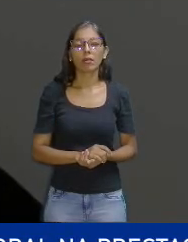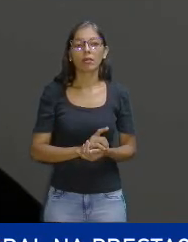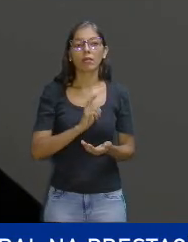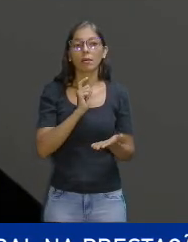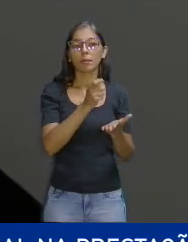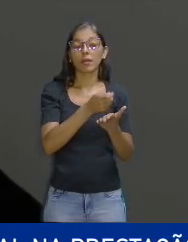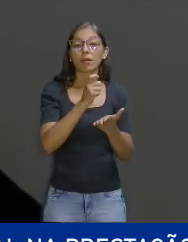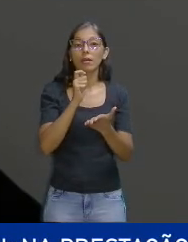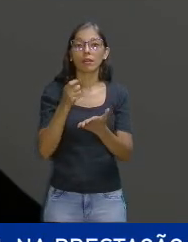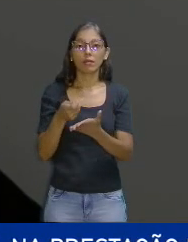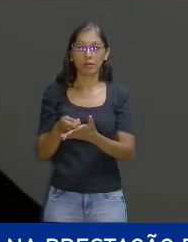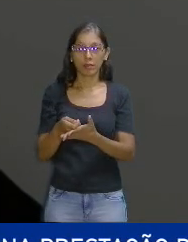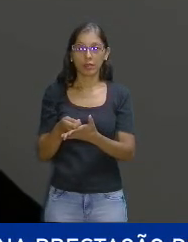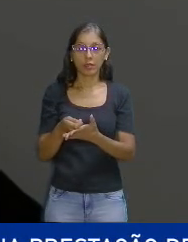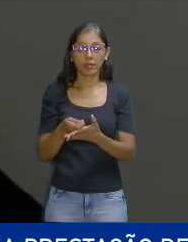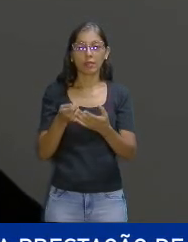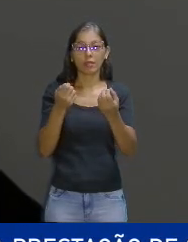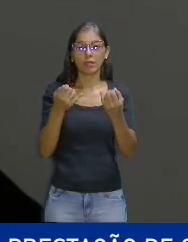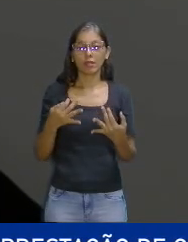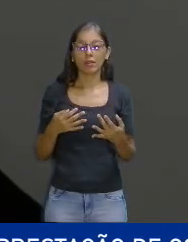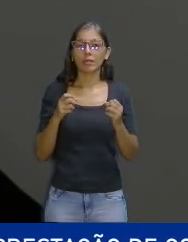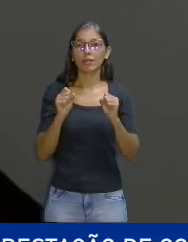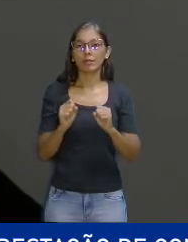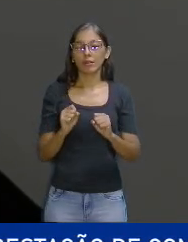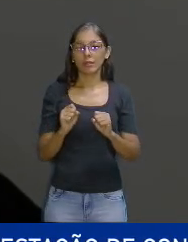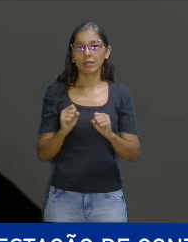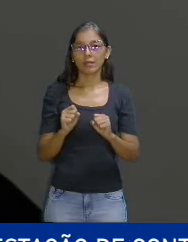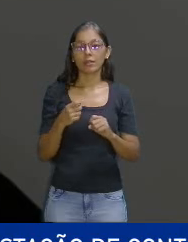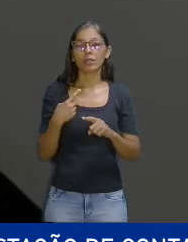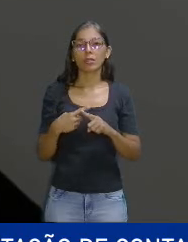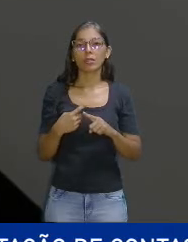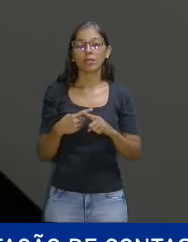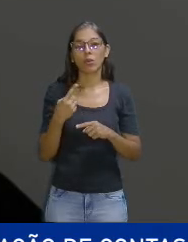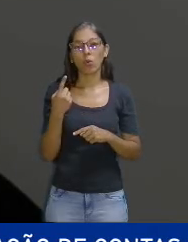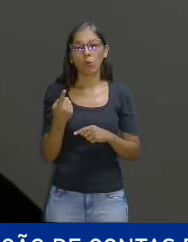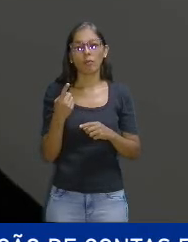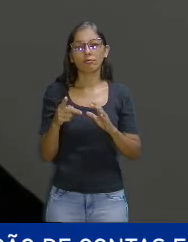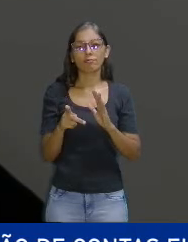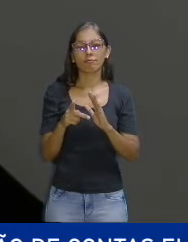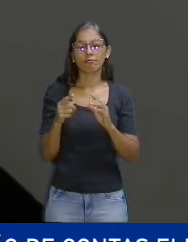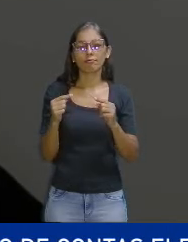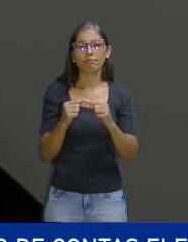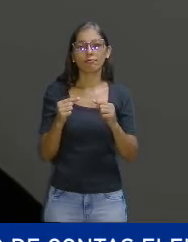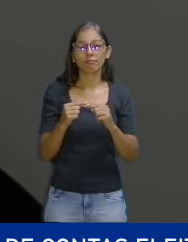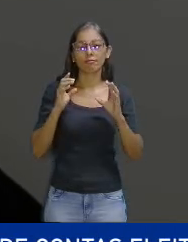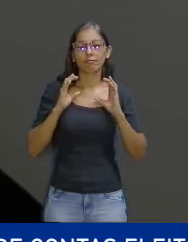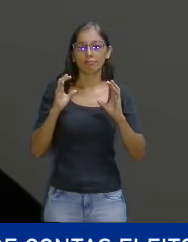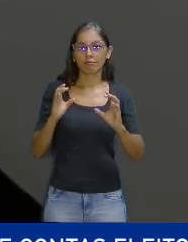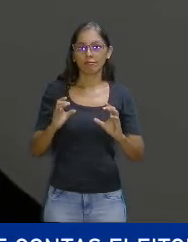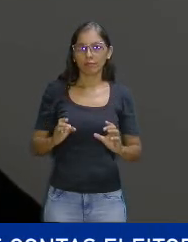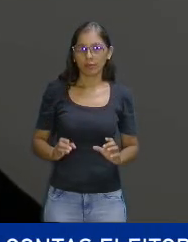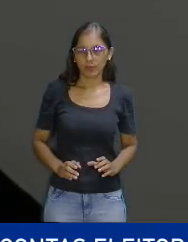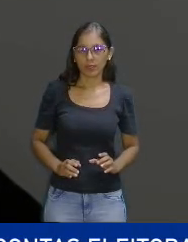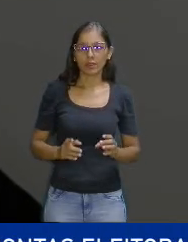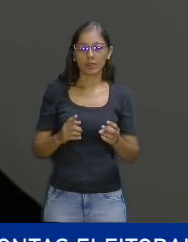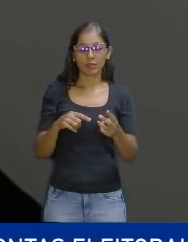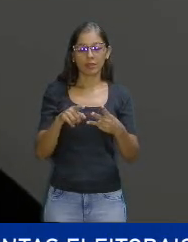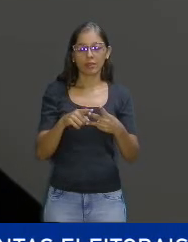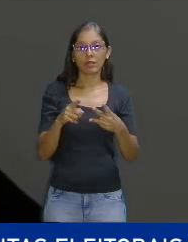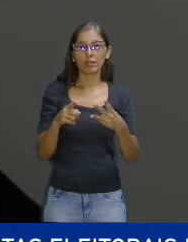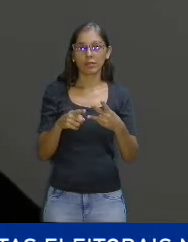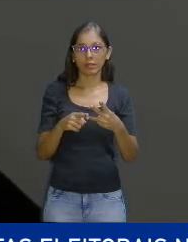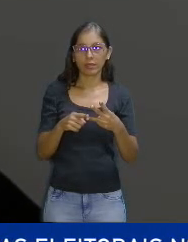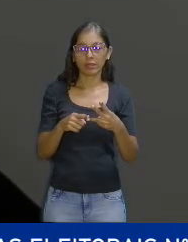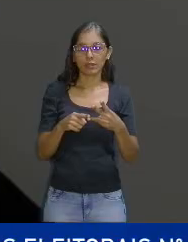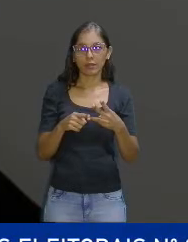se justifica, pois uma das contratadas exercia a função de coordenadora de campanha, ao passo que os outros dois